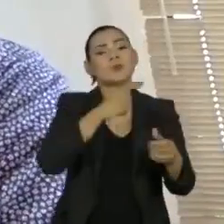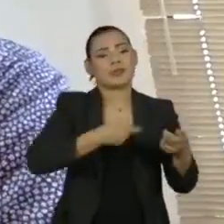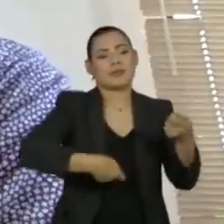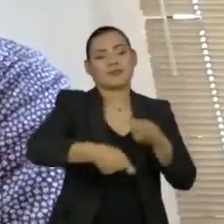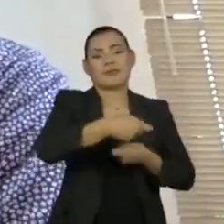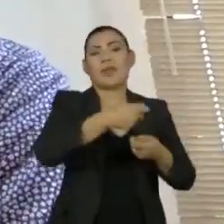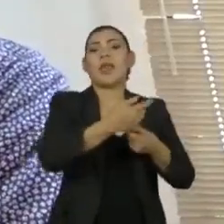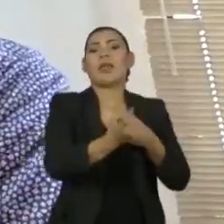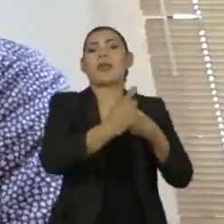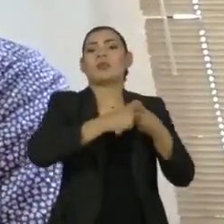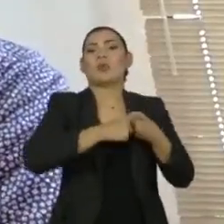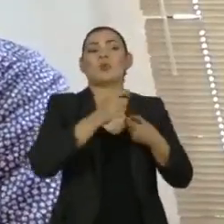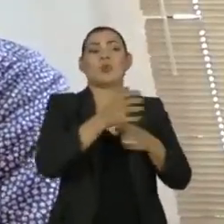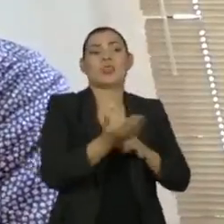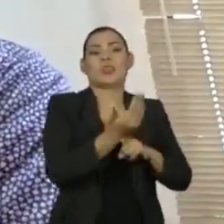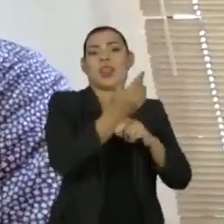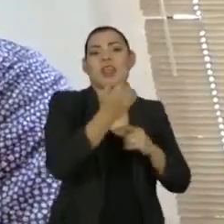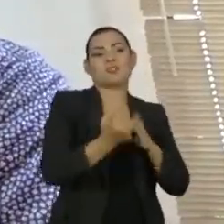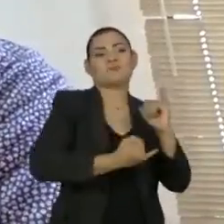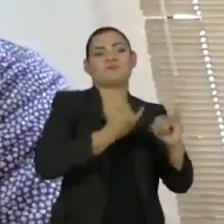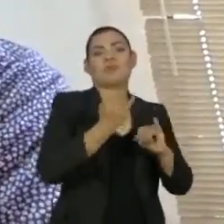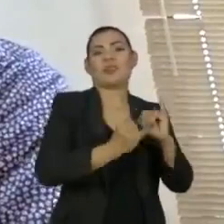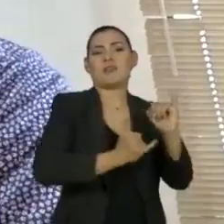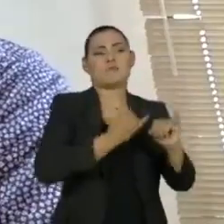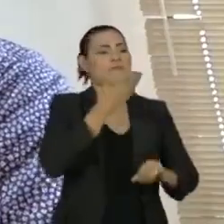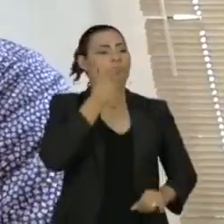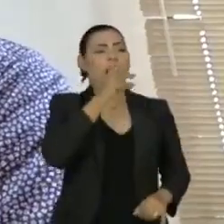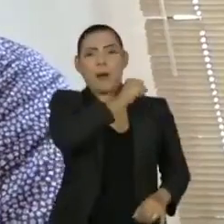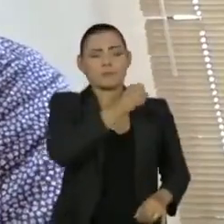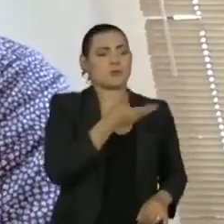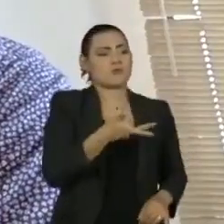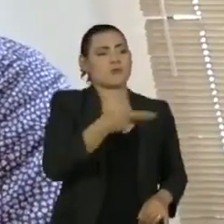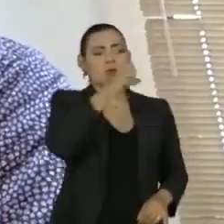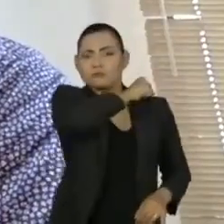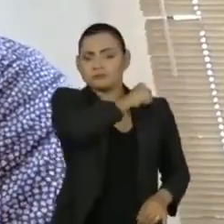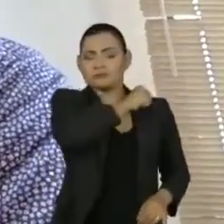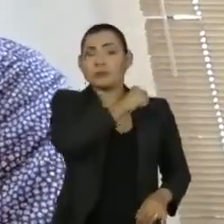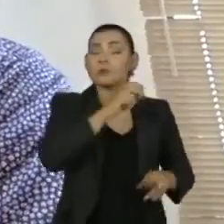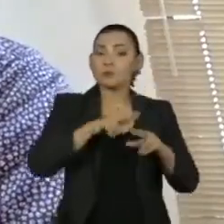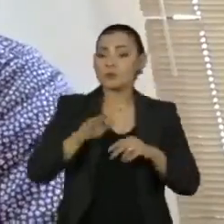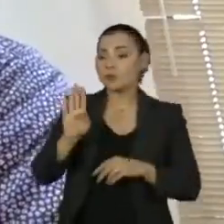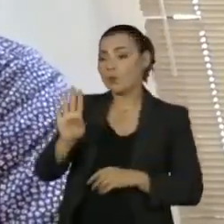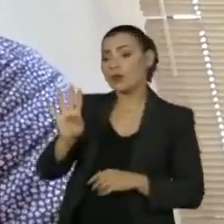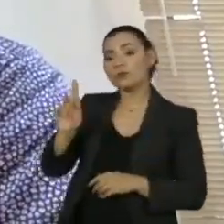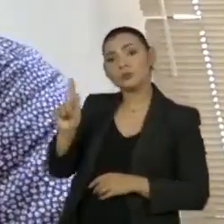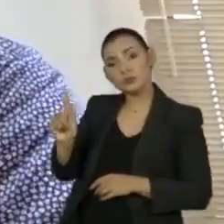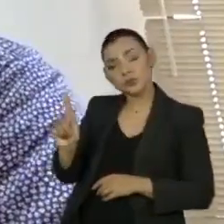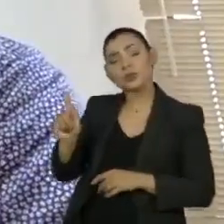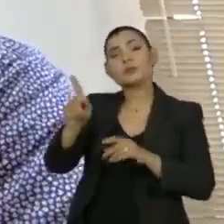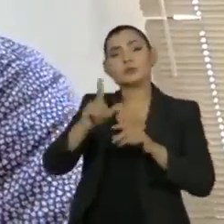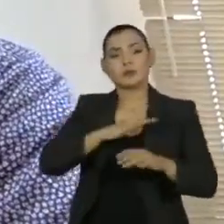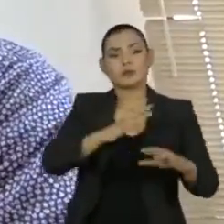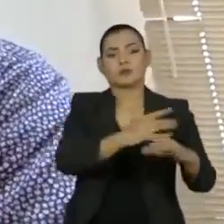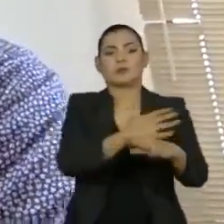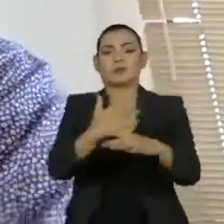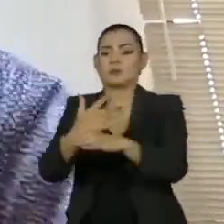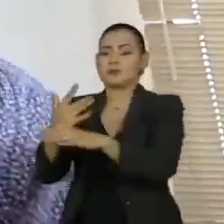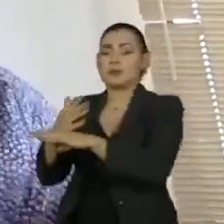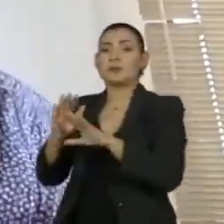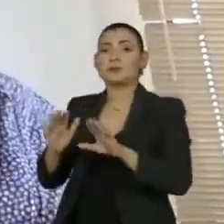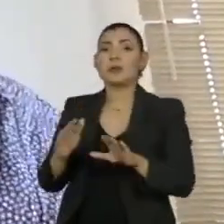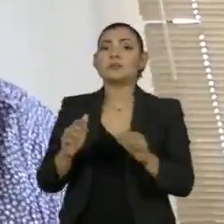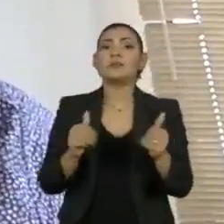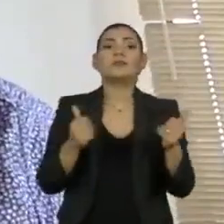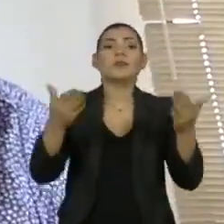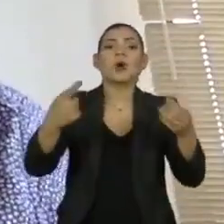retorno. Então, nós sabemos muito bem que o 4G, ele começou e está presente em grandes cidades. Fora de